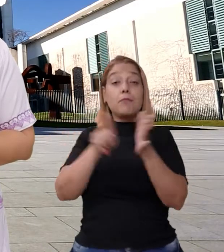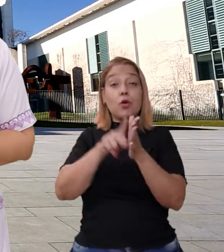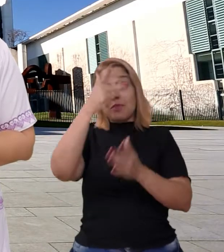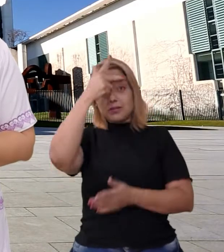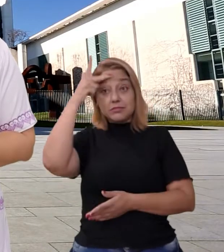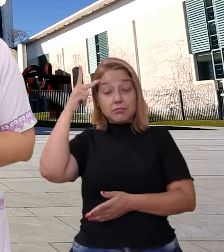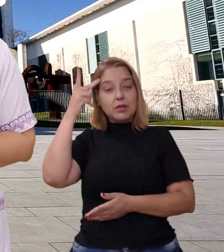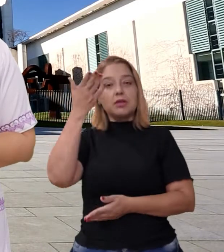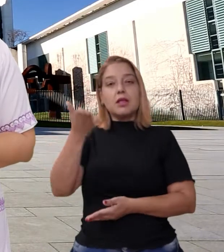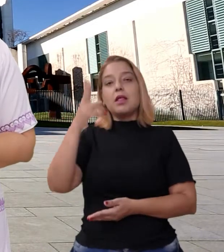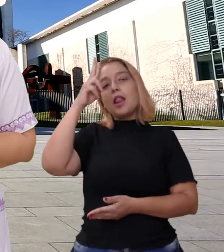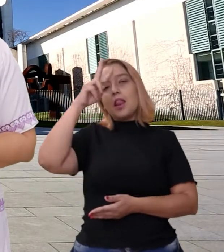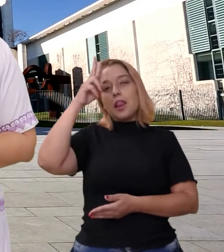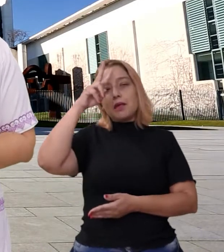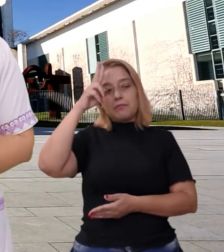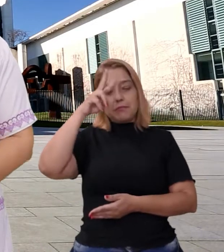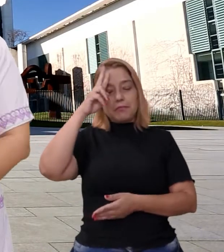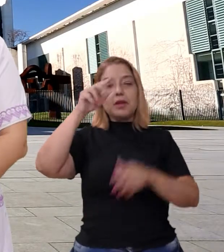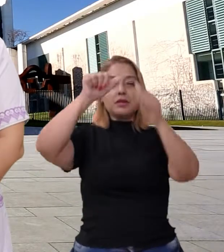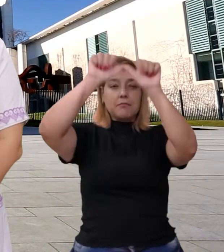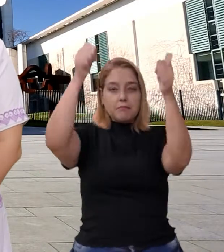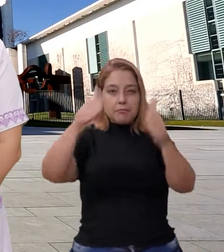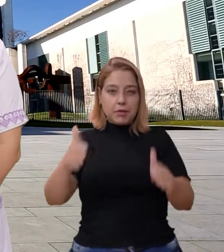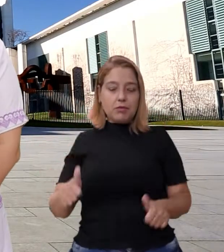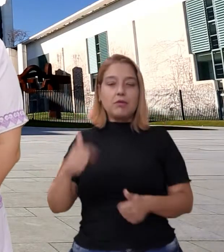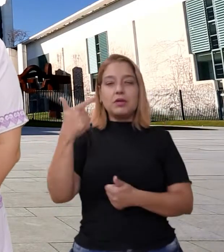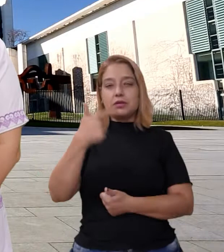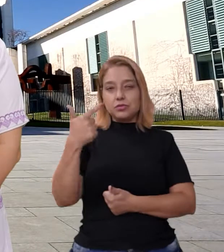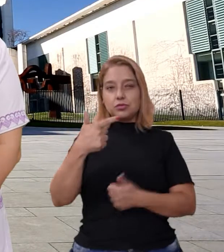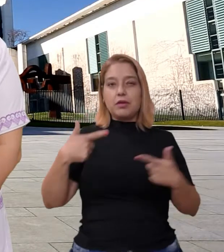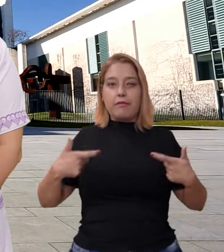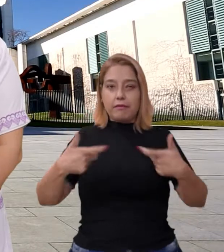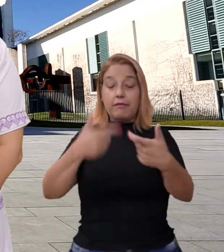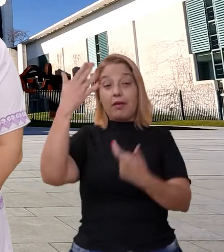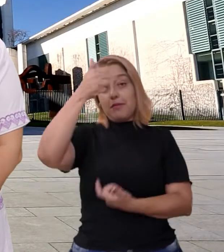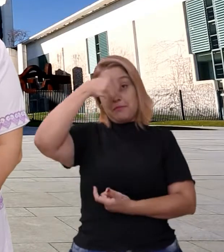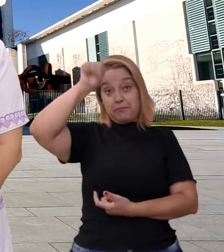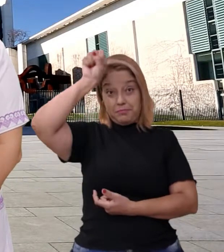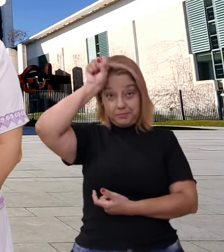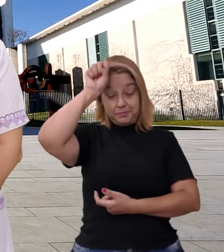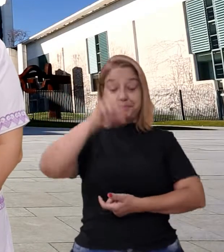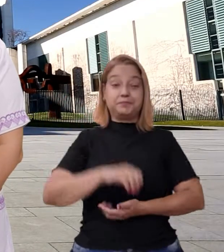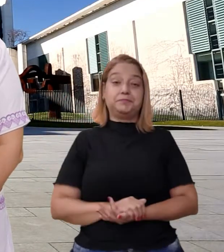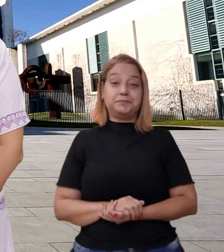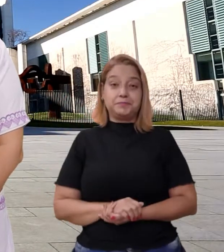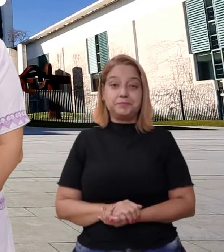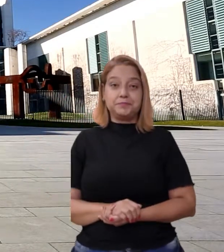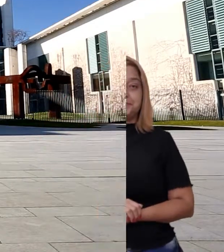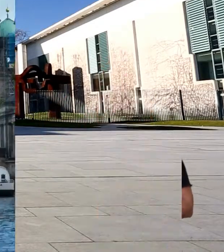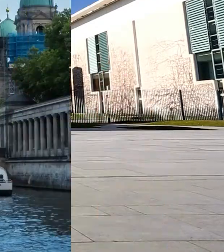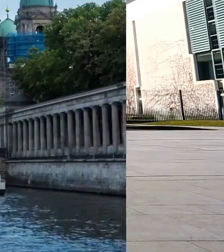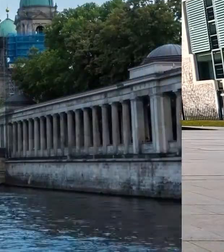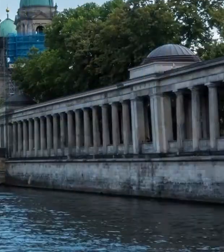alguns monumentos que foram construídos em memória das vítimas da Segunda Guerra Mundial lá em Berlim.